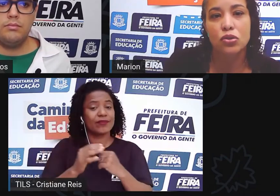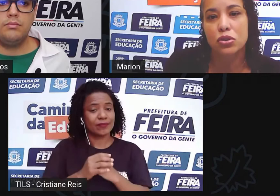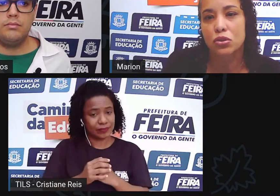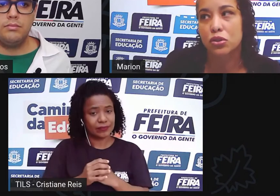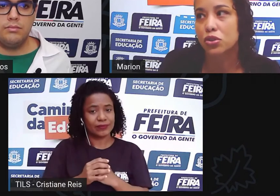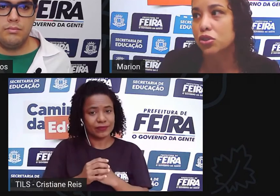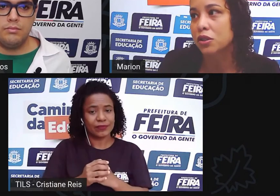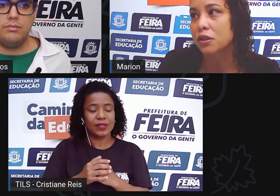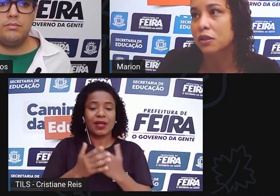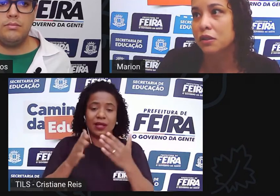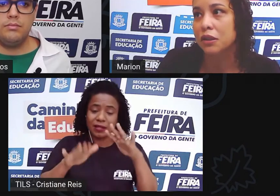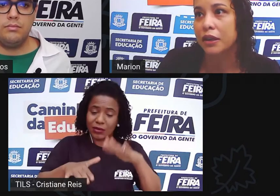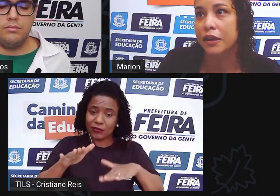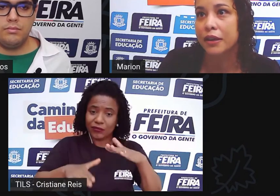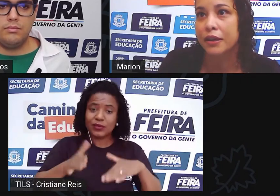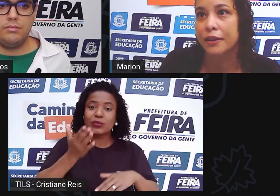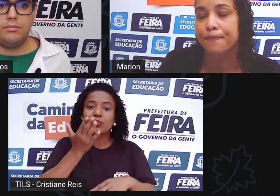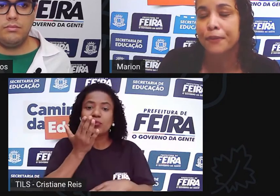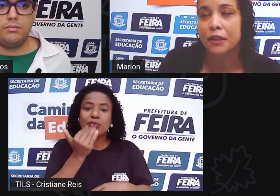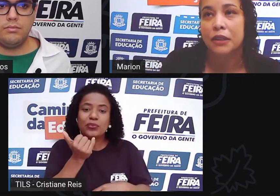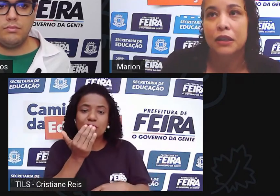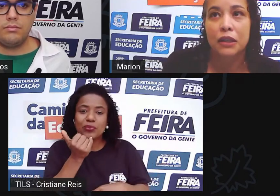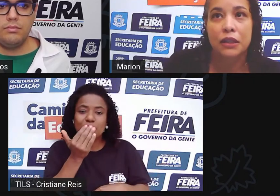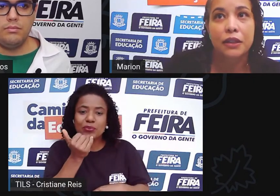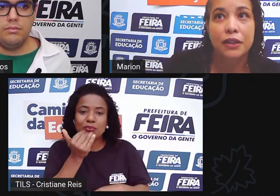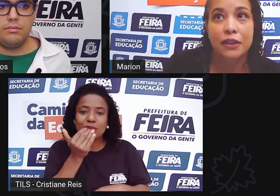ou condições